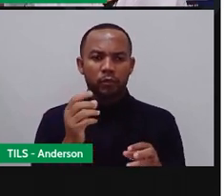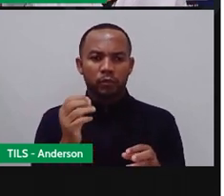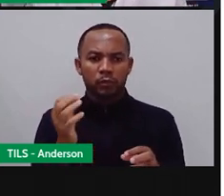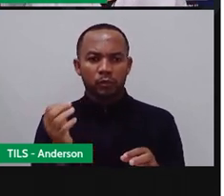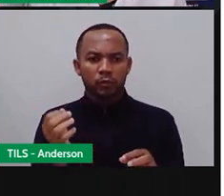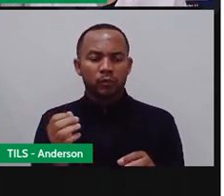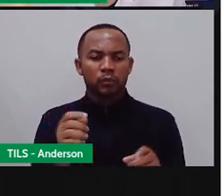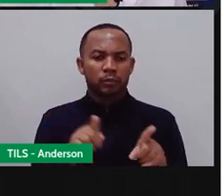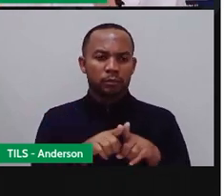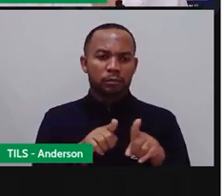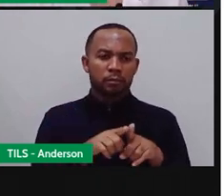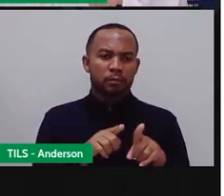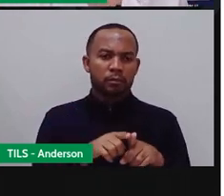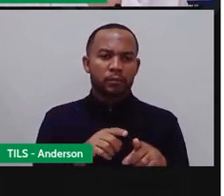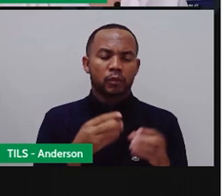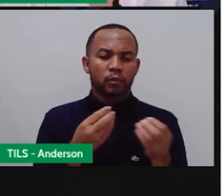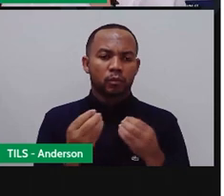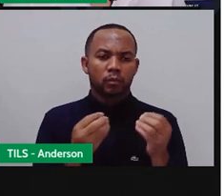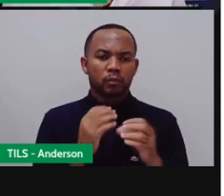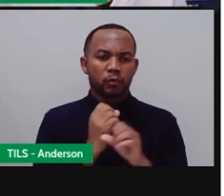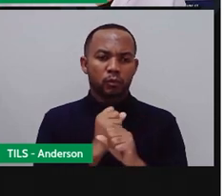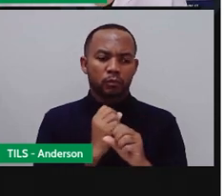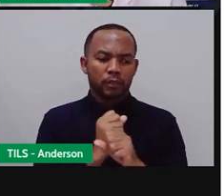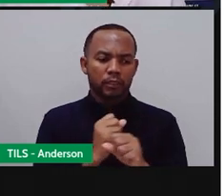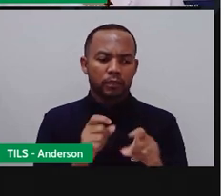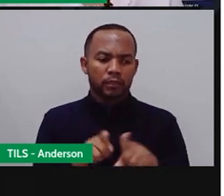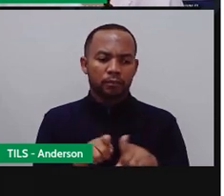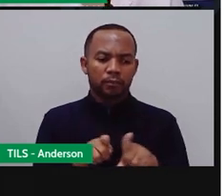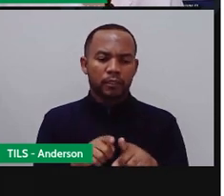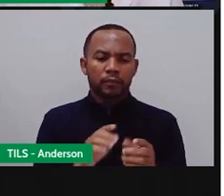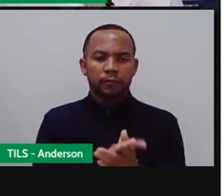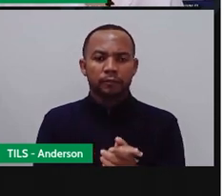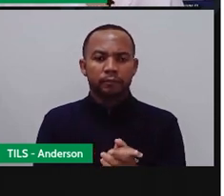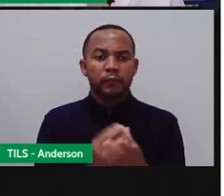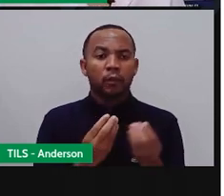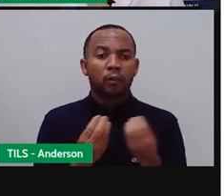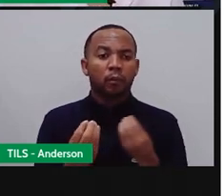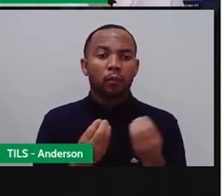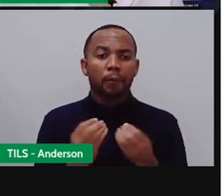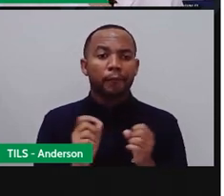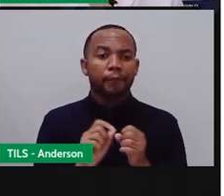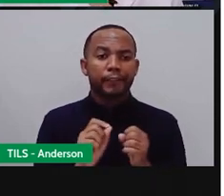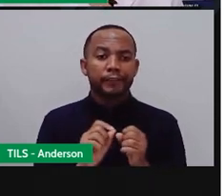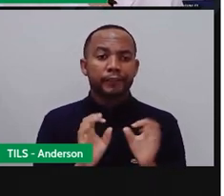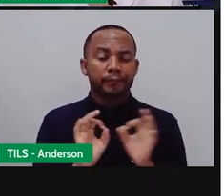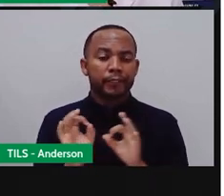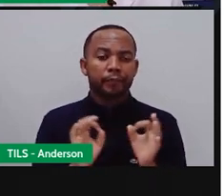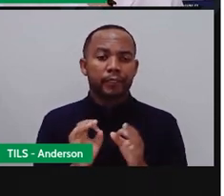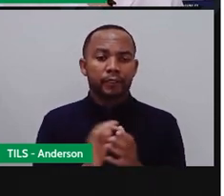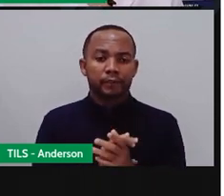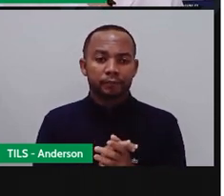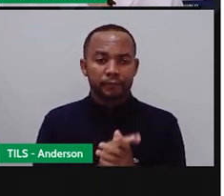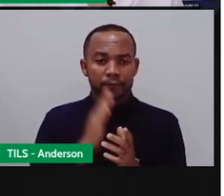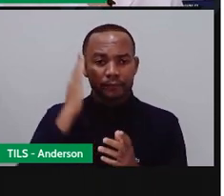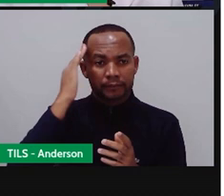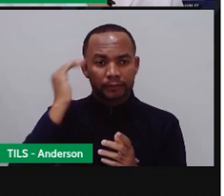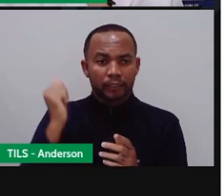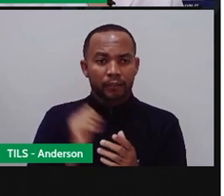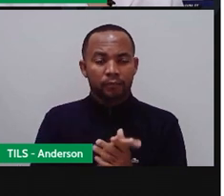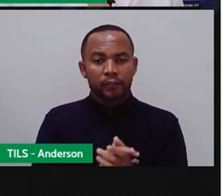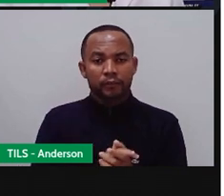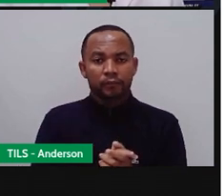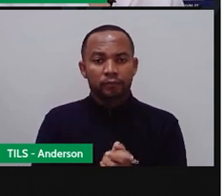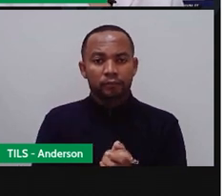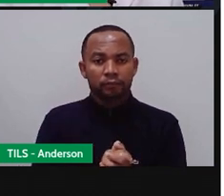utilizar daqui a pouco tá para poder fazer atividade como que eu vou fazer isso bom eu sei que é que tal que na